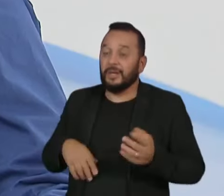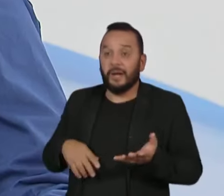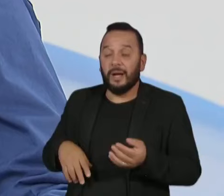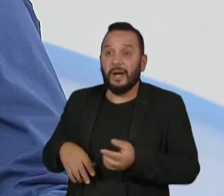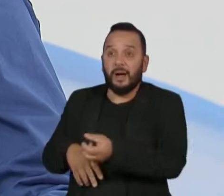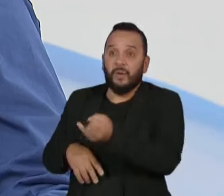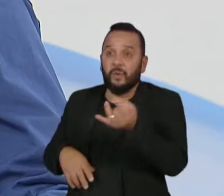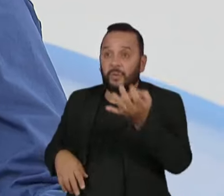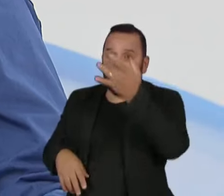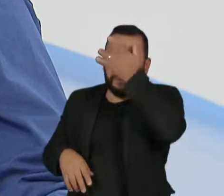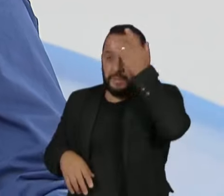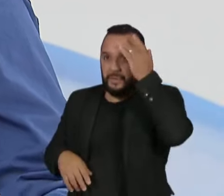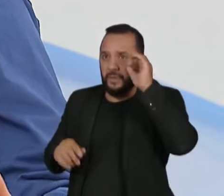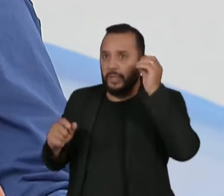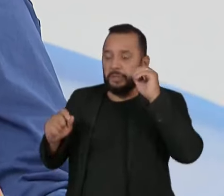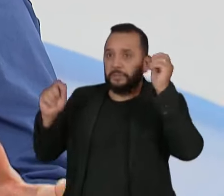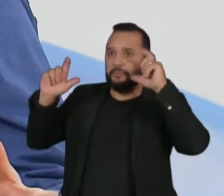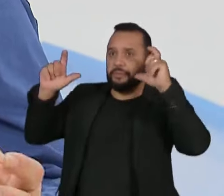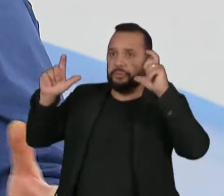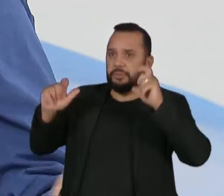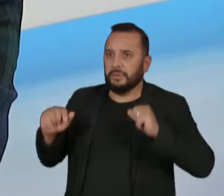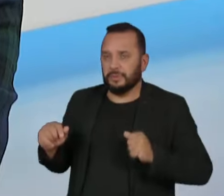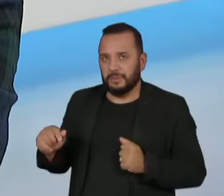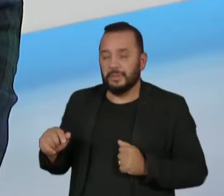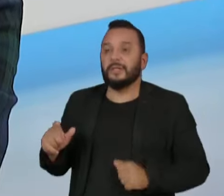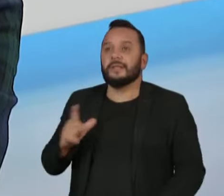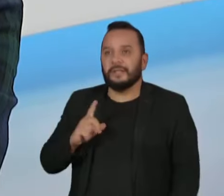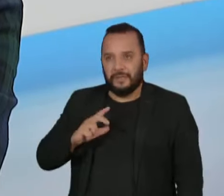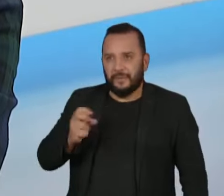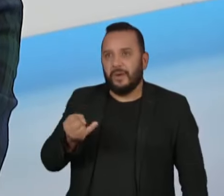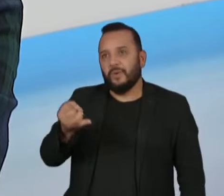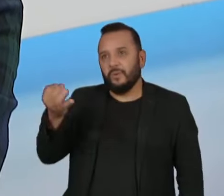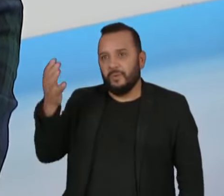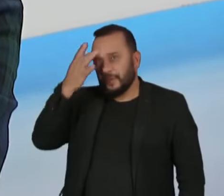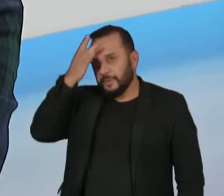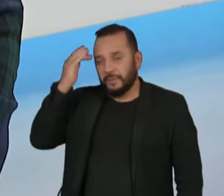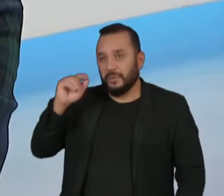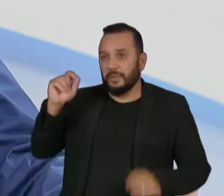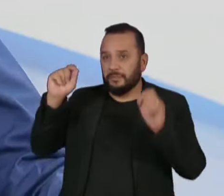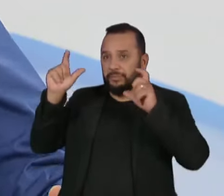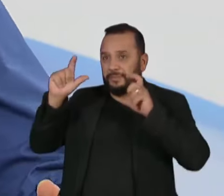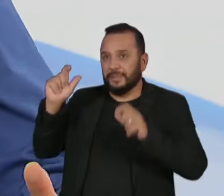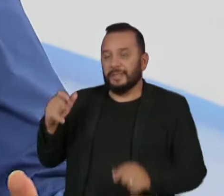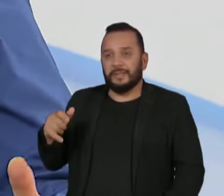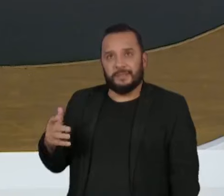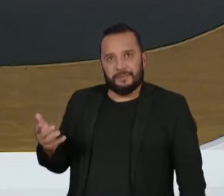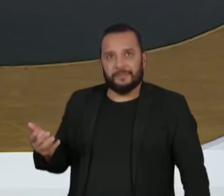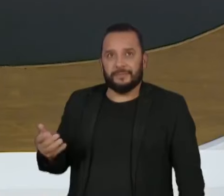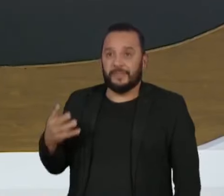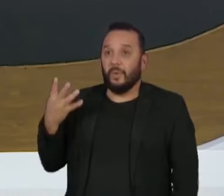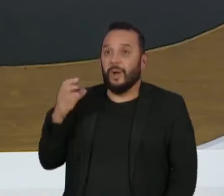se surpreenderam. Teve gente que se surpreendeu ainda, quer dizer, 40 anos. Isso é surreal, né? É Uma das surreal. boas, por